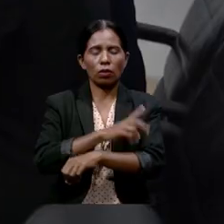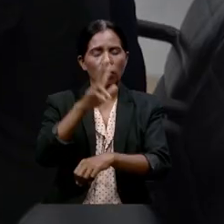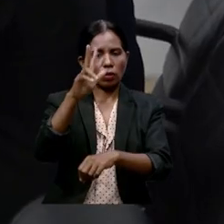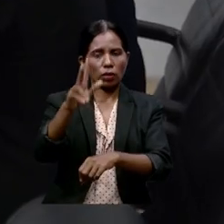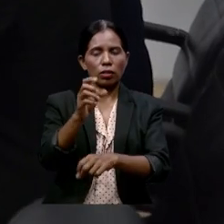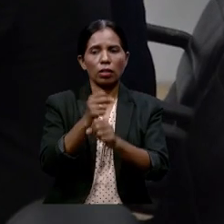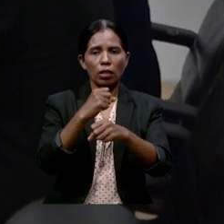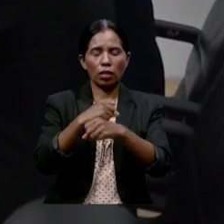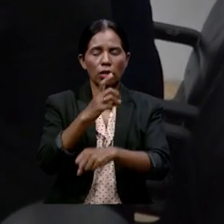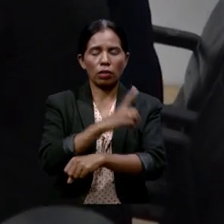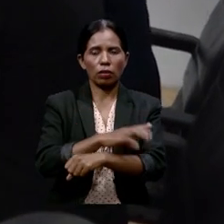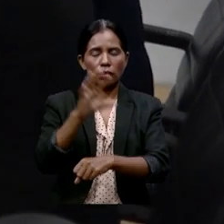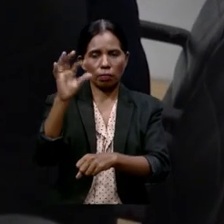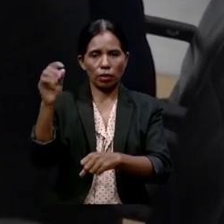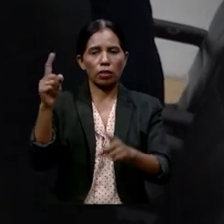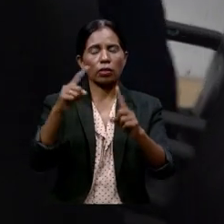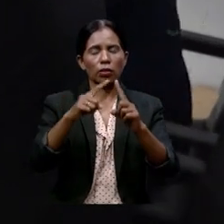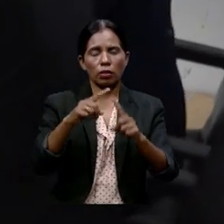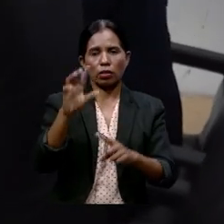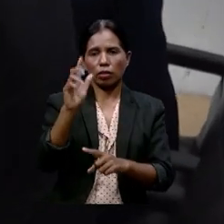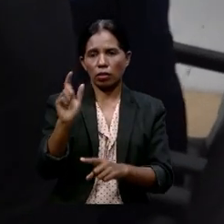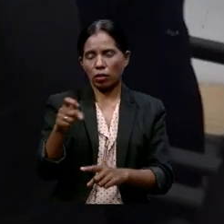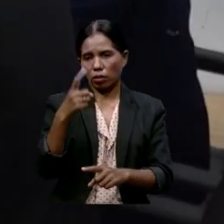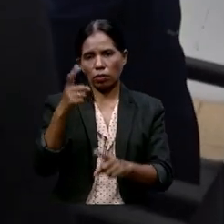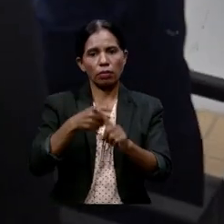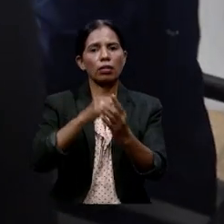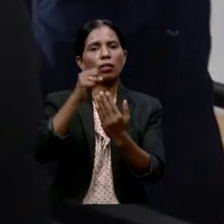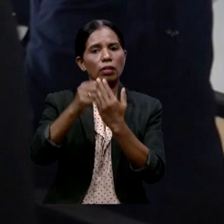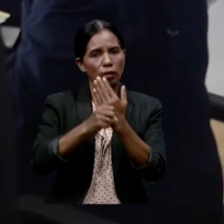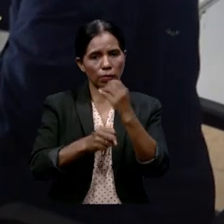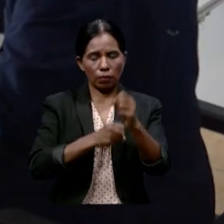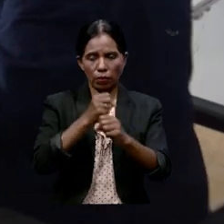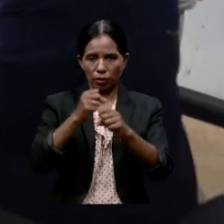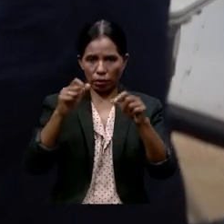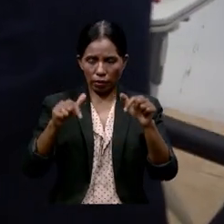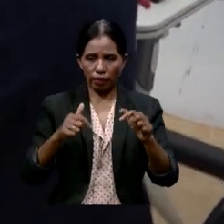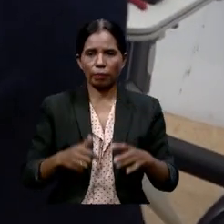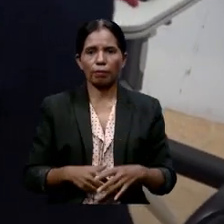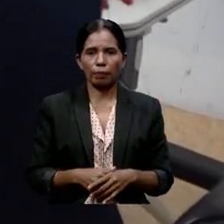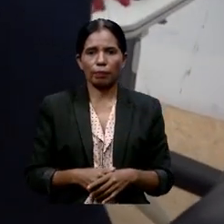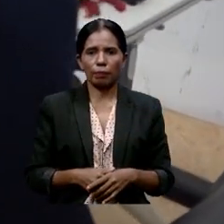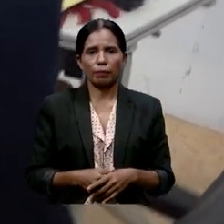se realiza lorong sia to lorong san resingi da fulan setembro tinan ne. Damian Gonçalves, Lamberto da Silva, GMN.